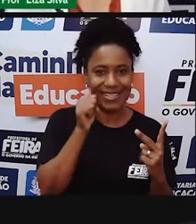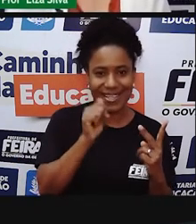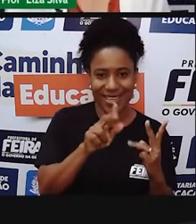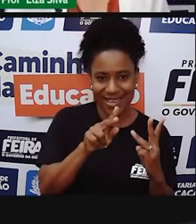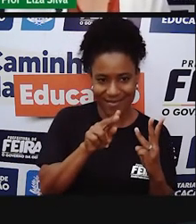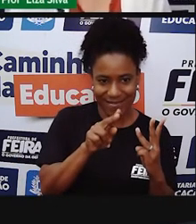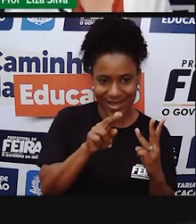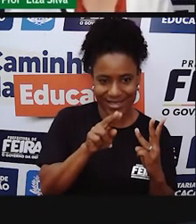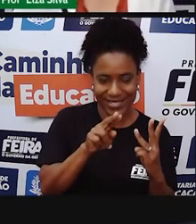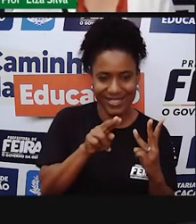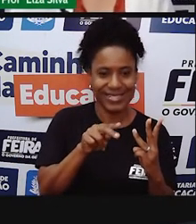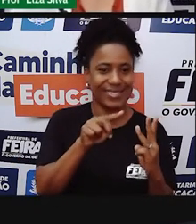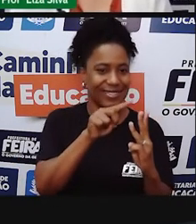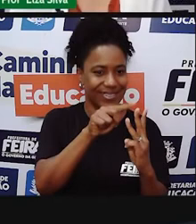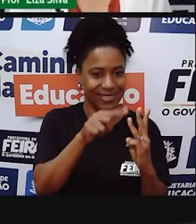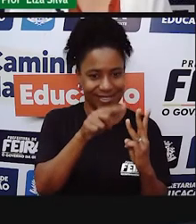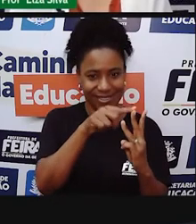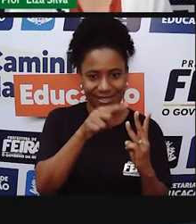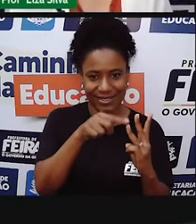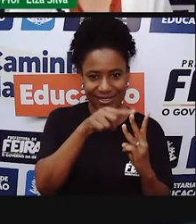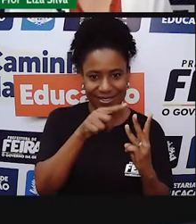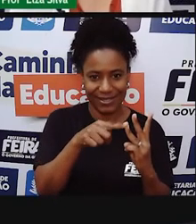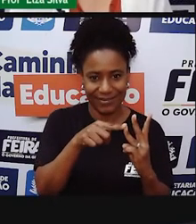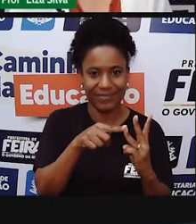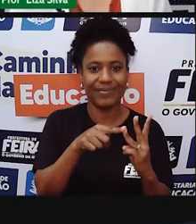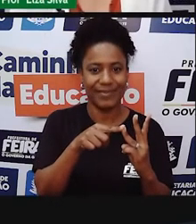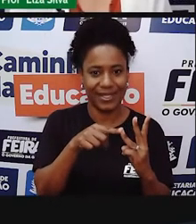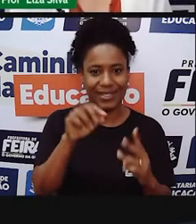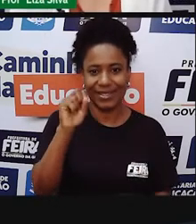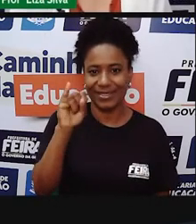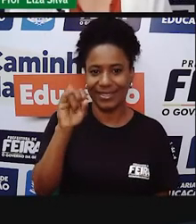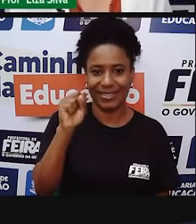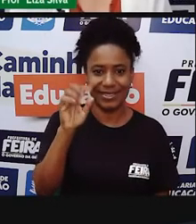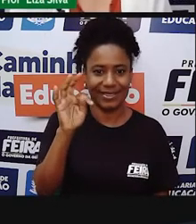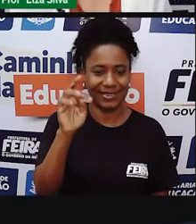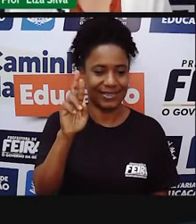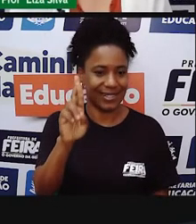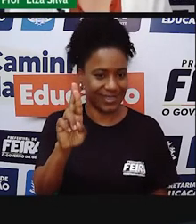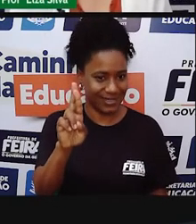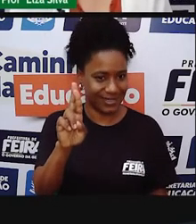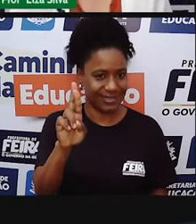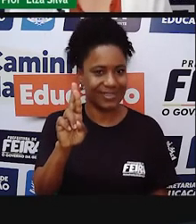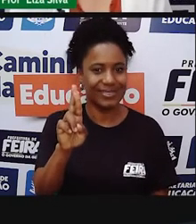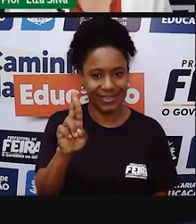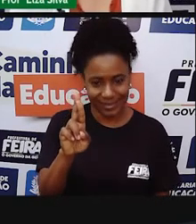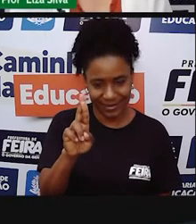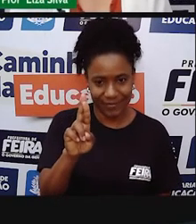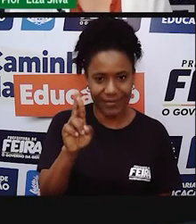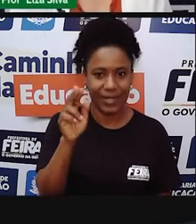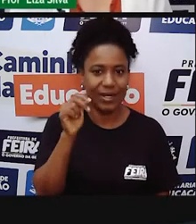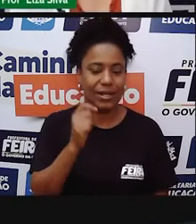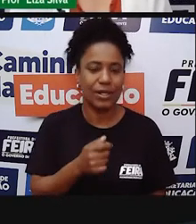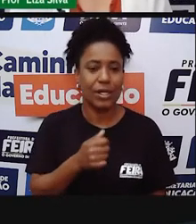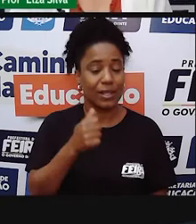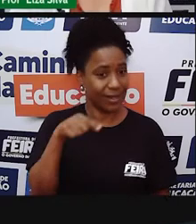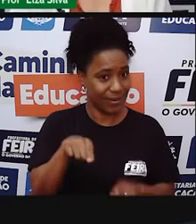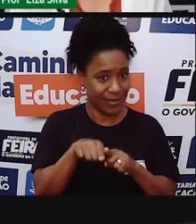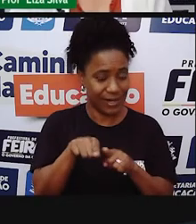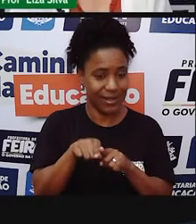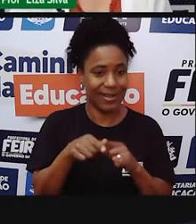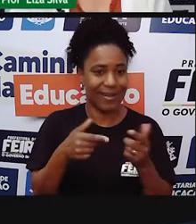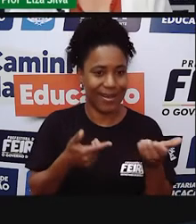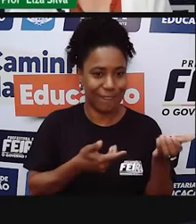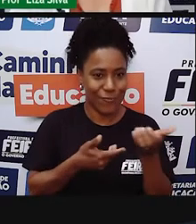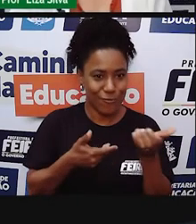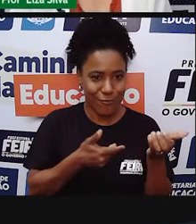Sisters, as irmãs. E irmã no singular é somente sister. Então a Lisa é sister, a Maggie é sister. Ok?